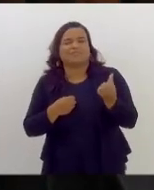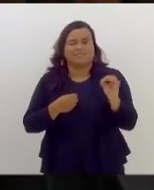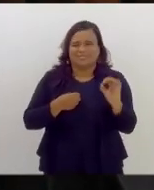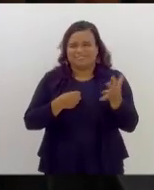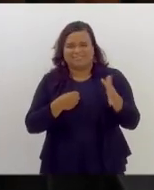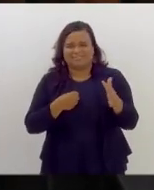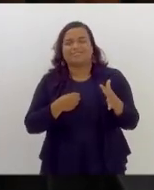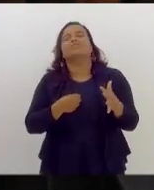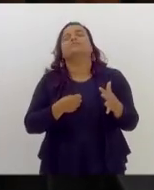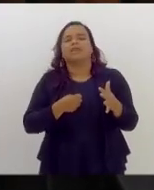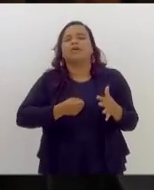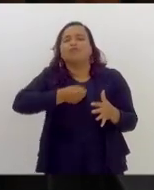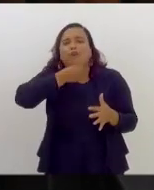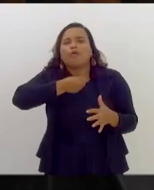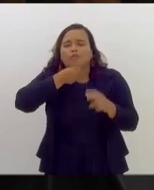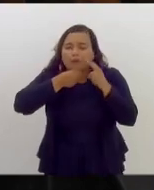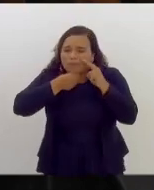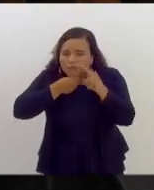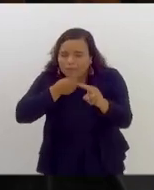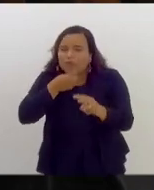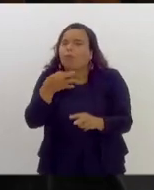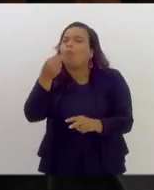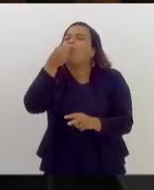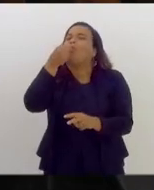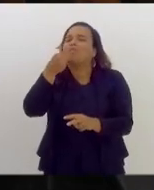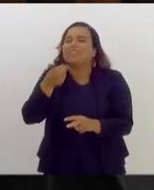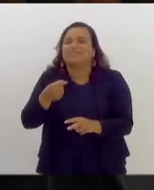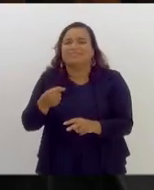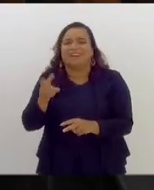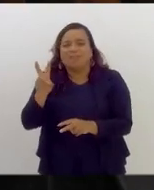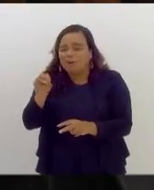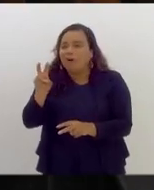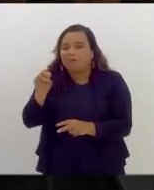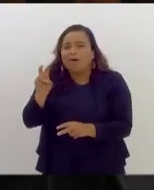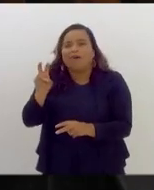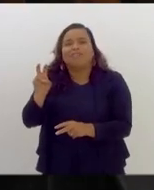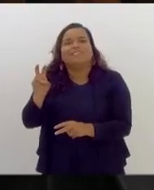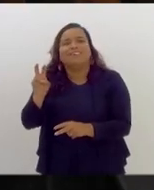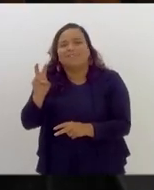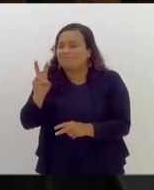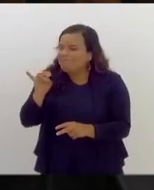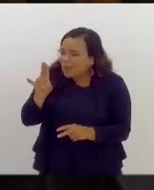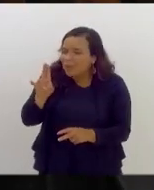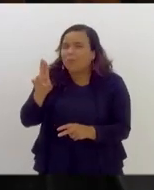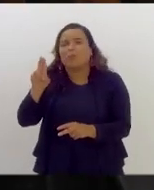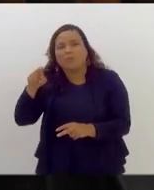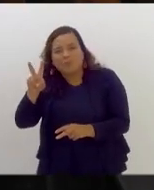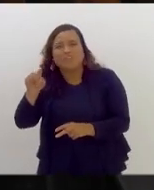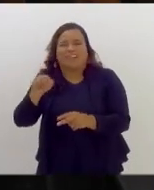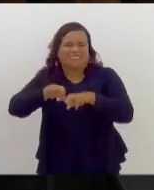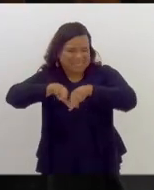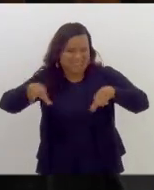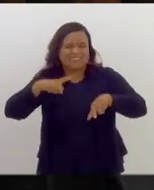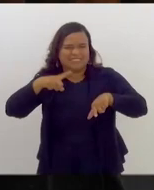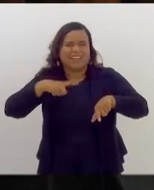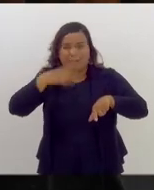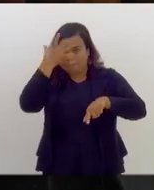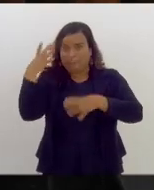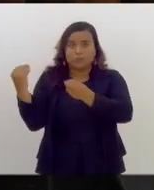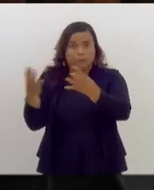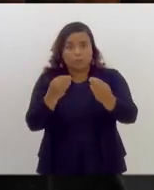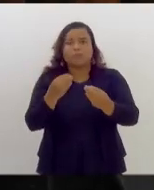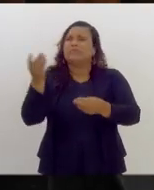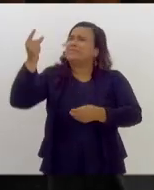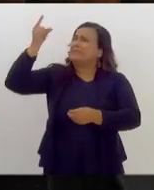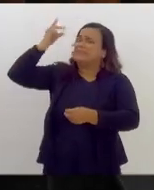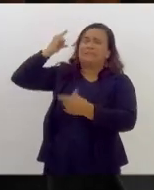sair da escola, teve um percurso escolar acidentado, dadas dificuldades objetivas, materiais, econômicas, enfim, e tentam voltar uma vez